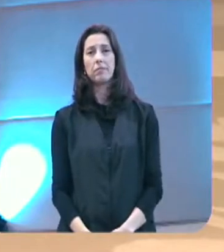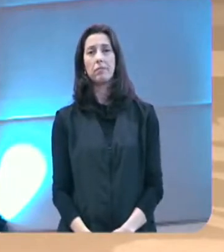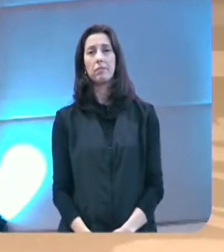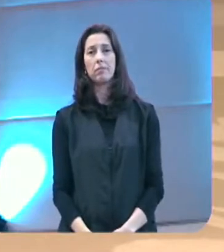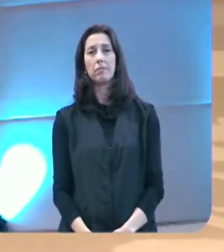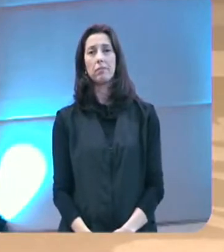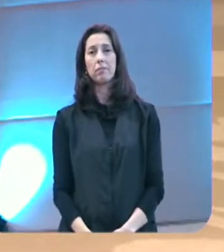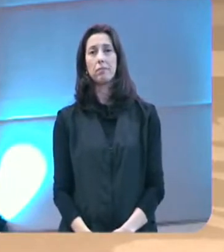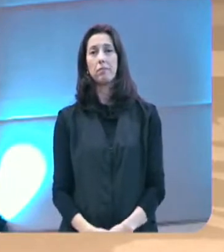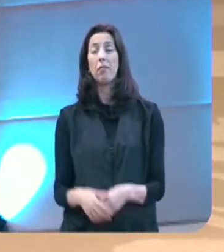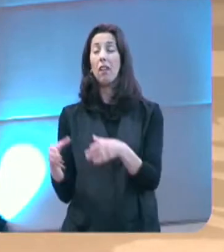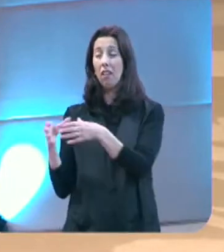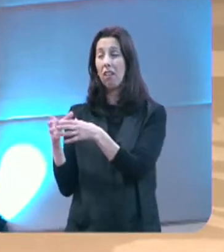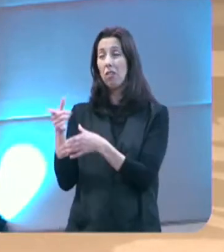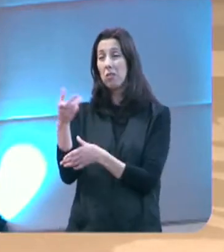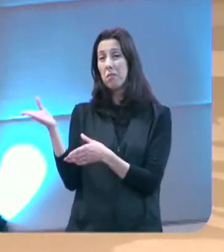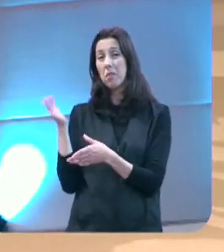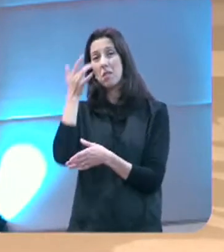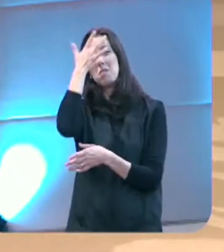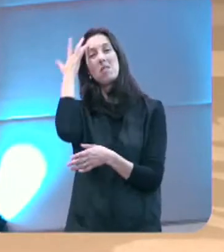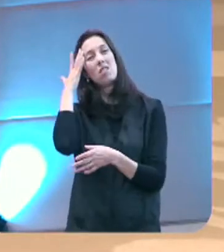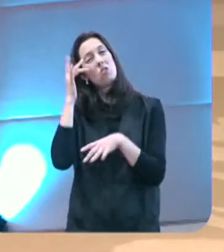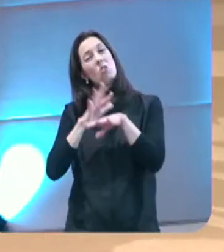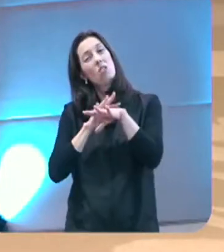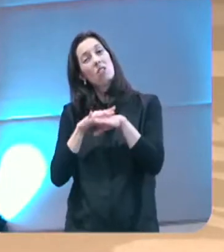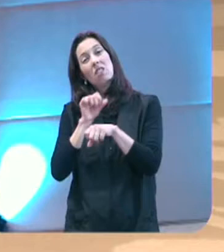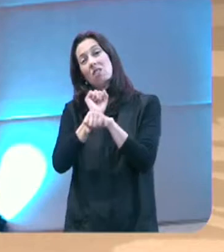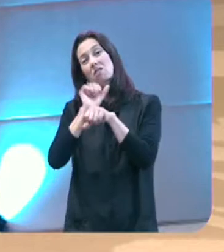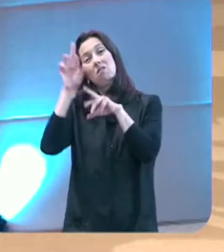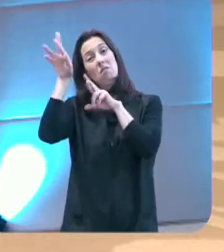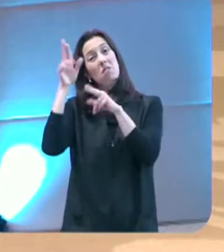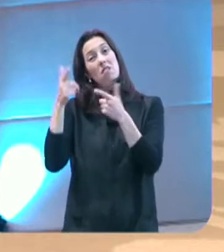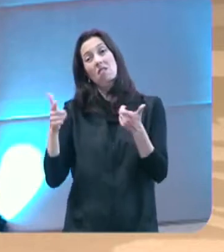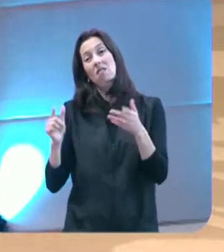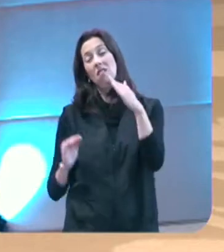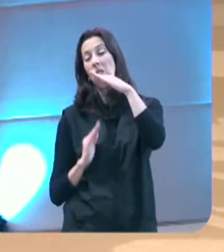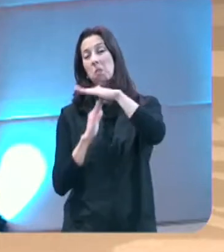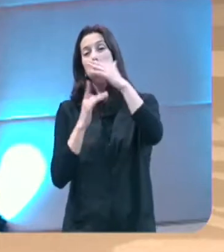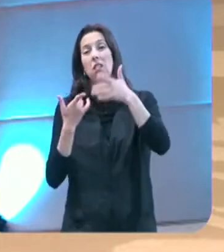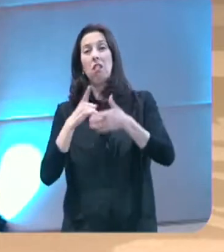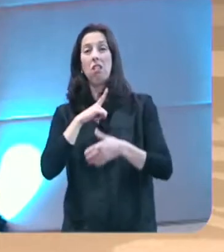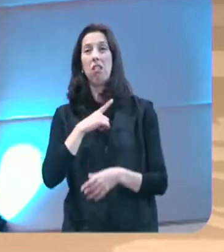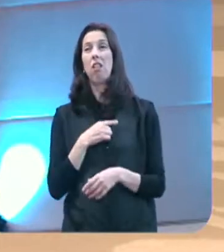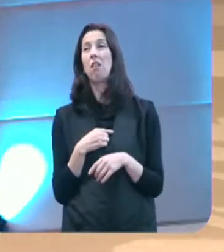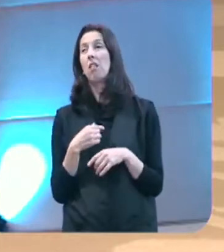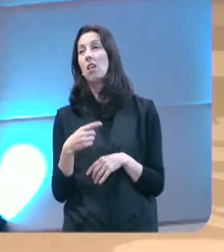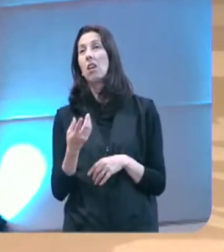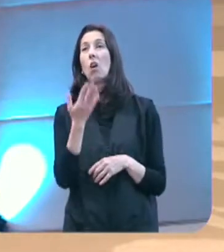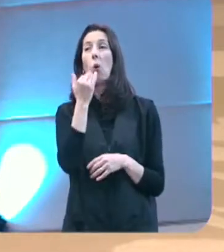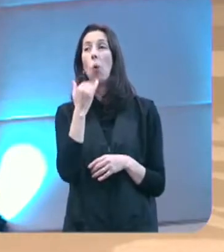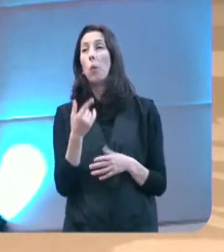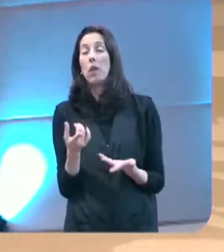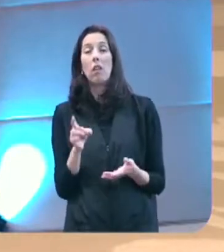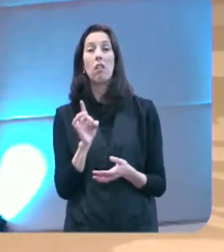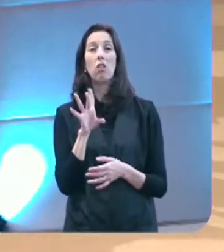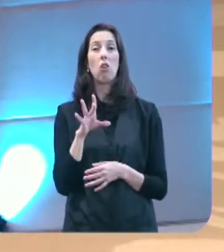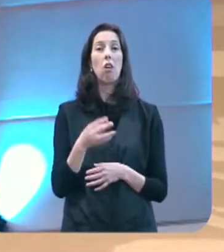Então eram pessoas sem esperança, que se limitavam a procurar sobreviver.